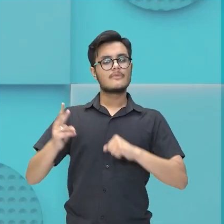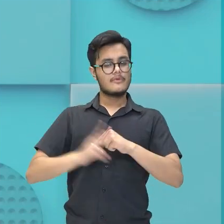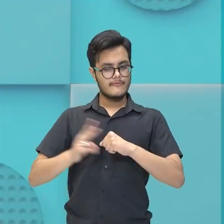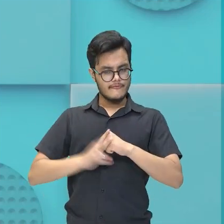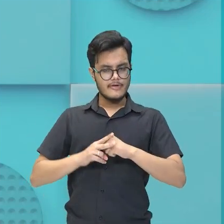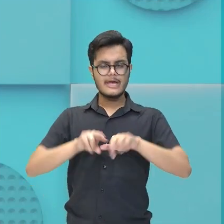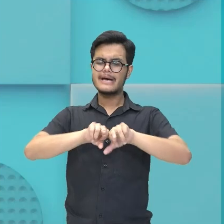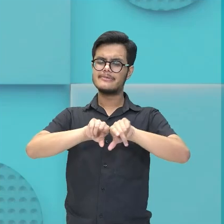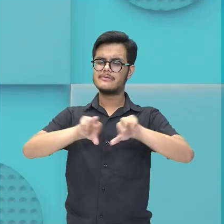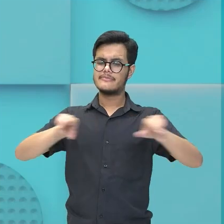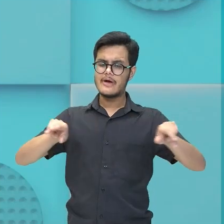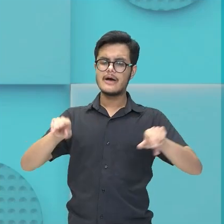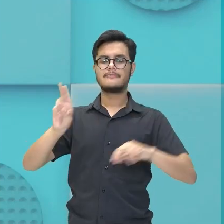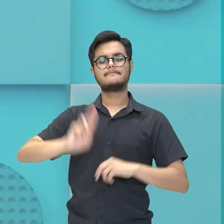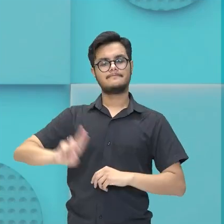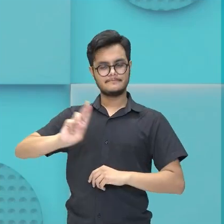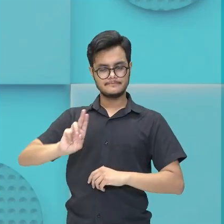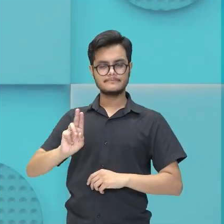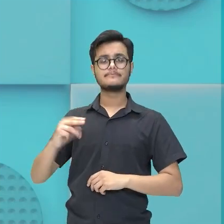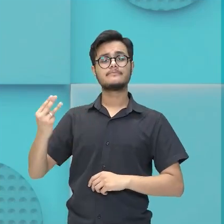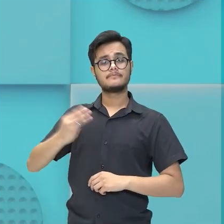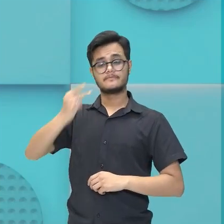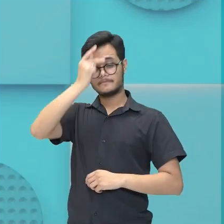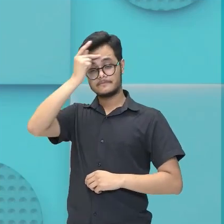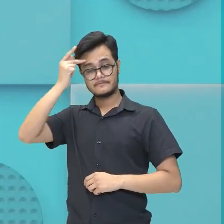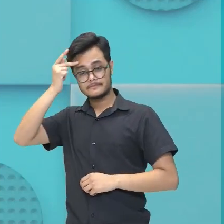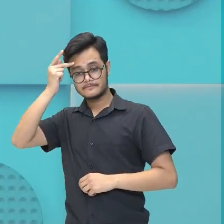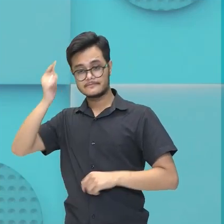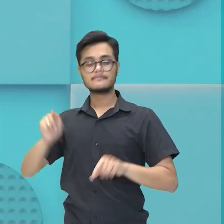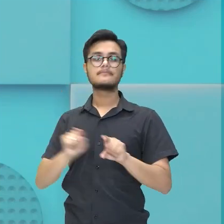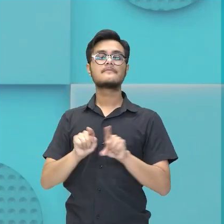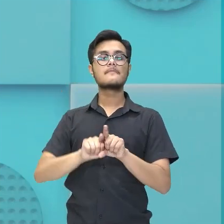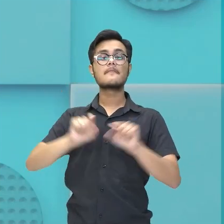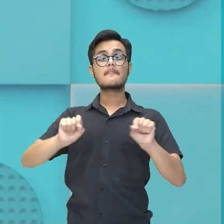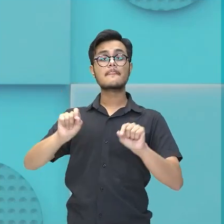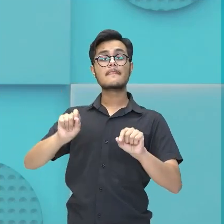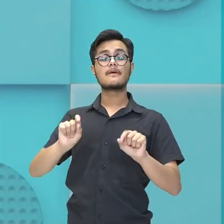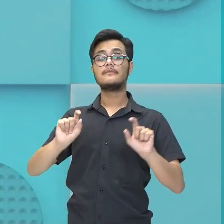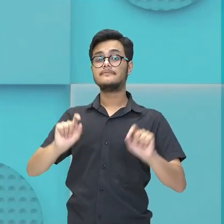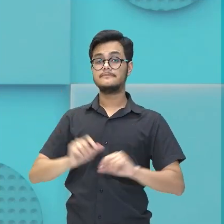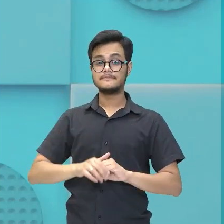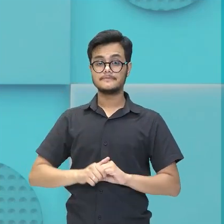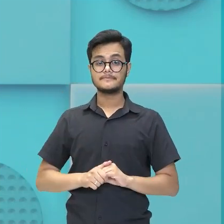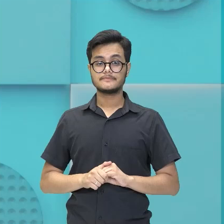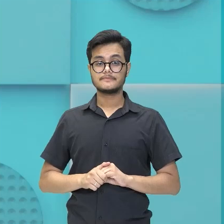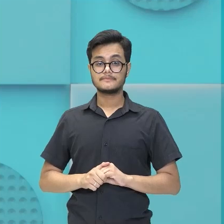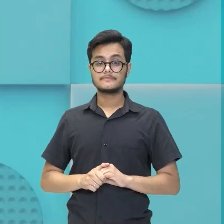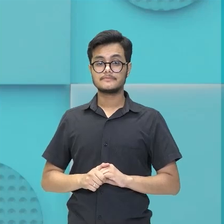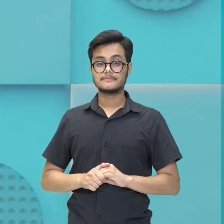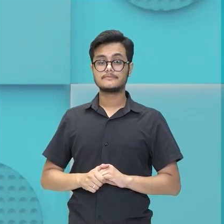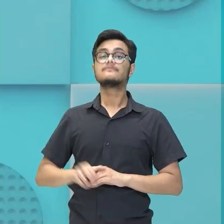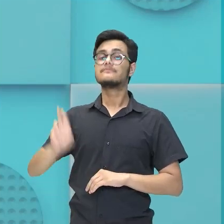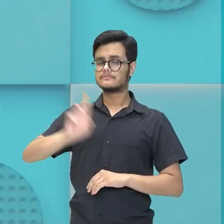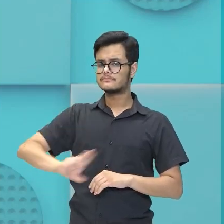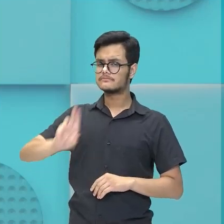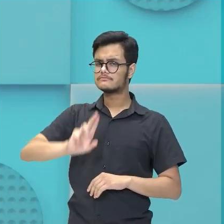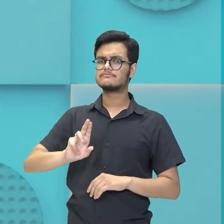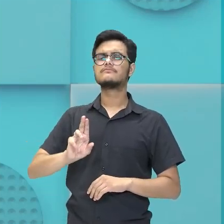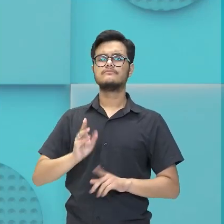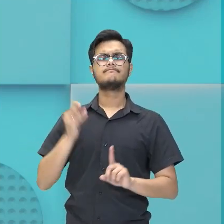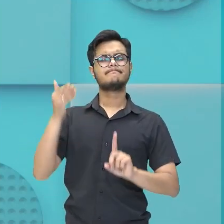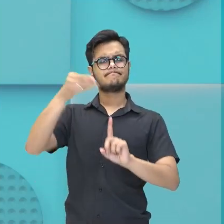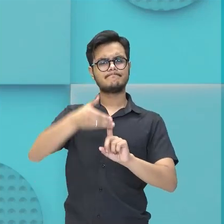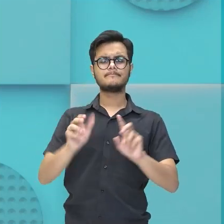viu aí o uso da terceira pessoa, a gente viu também, certo, o uso do discurso direto. Então,